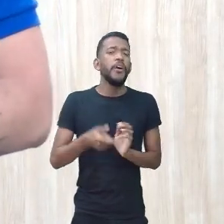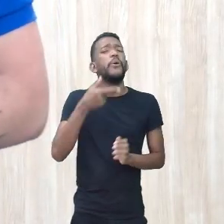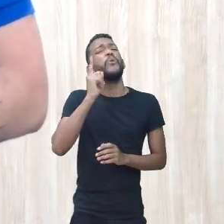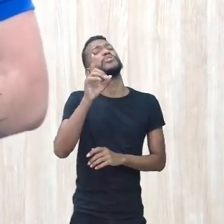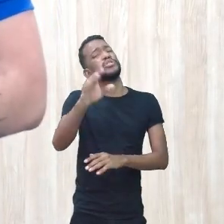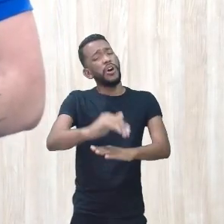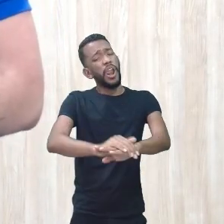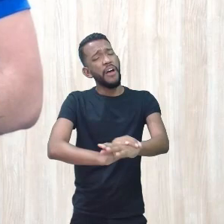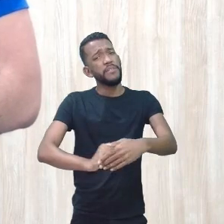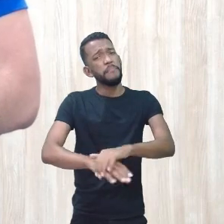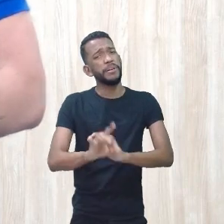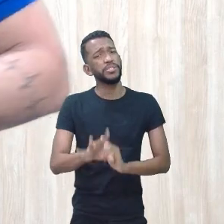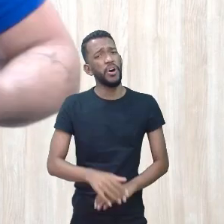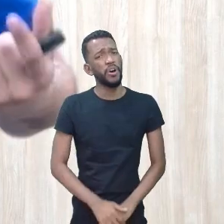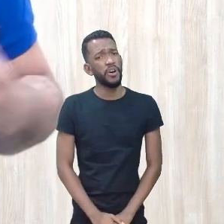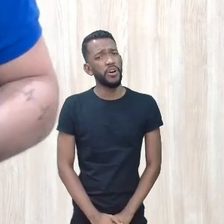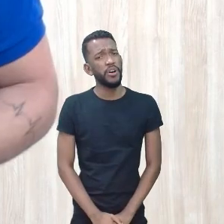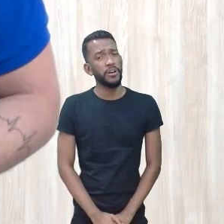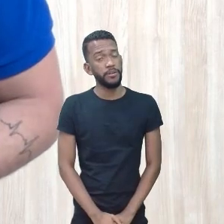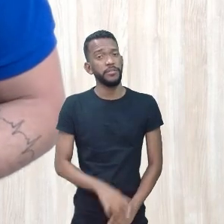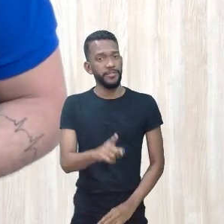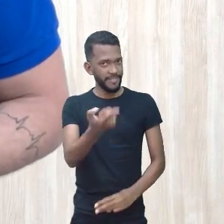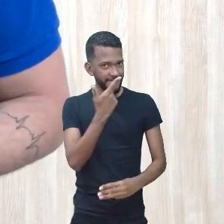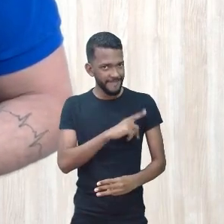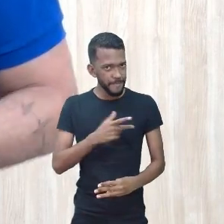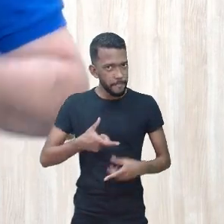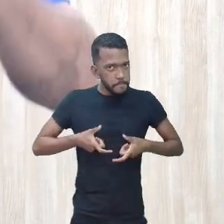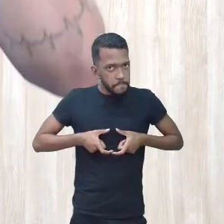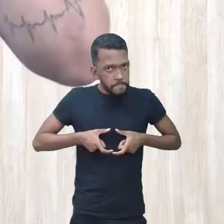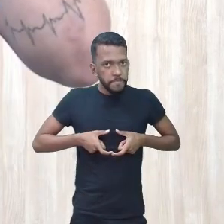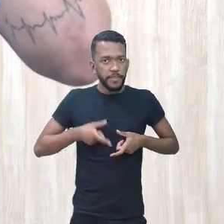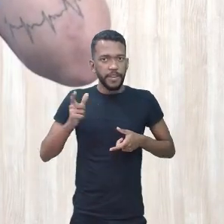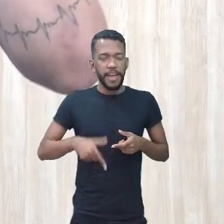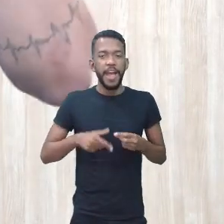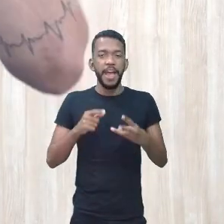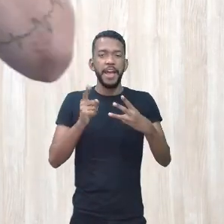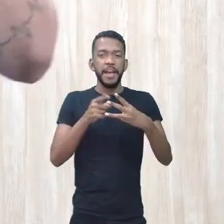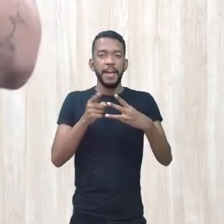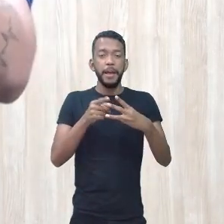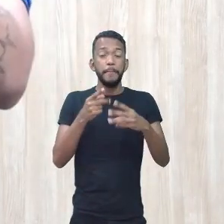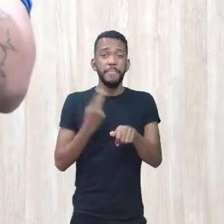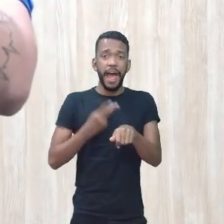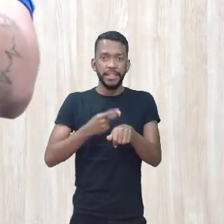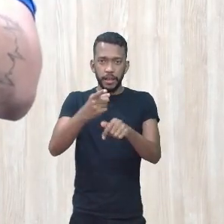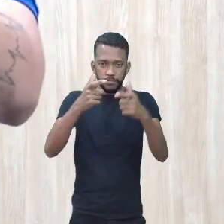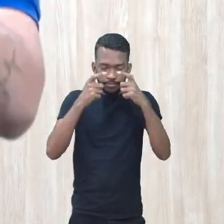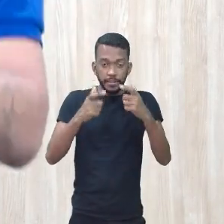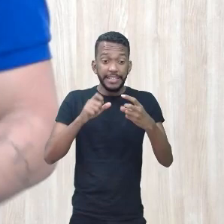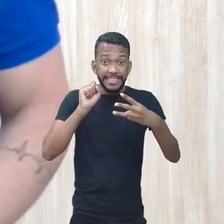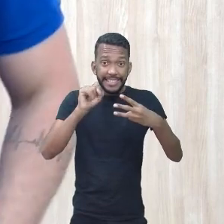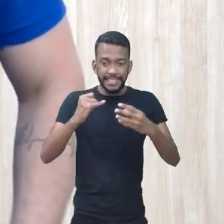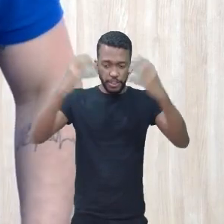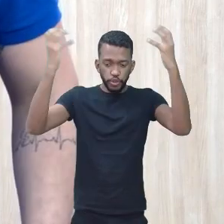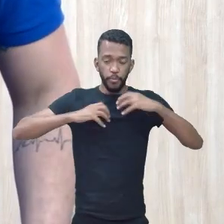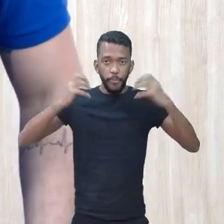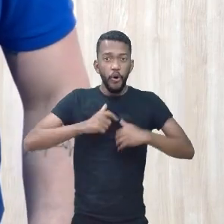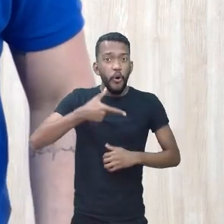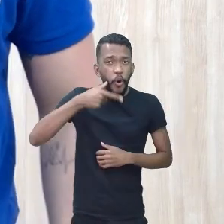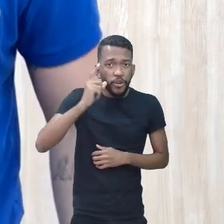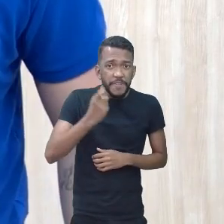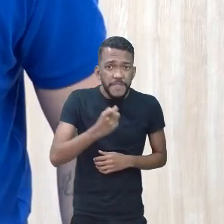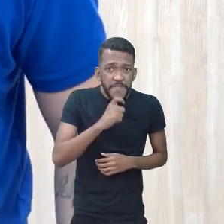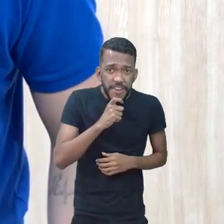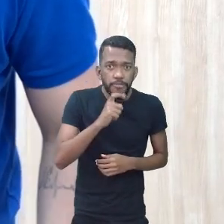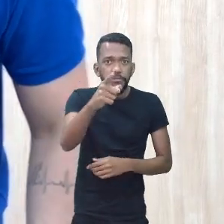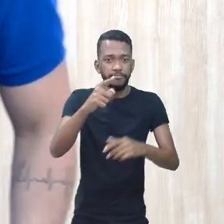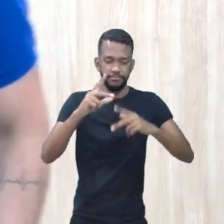só lavando os pés. Ou tu conseguiu a de prata, que é lavar o rosto? Se tu tomou um banho ontem naquele frio, tu ganhou a medalha